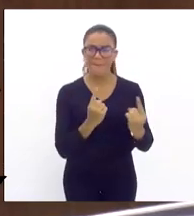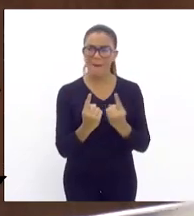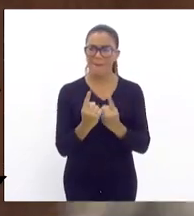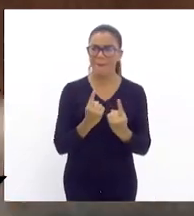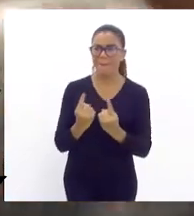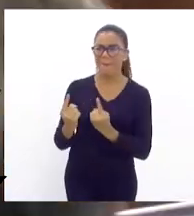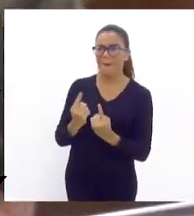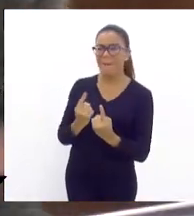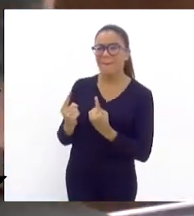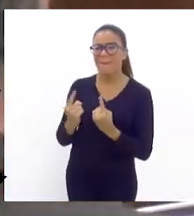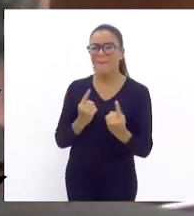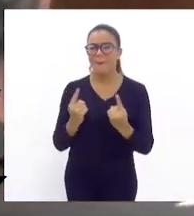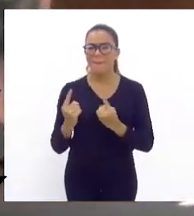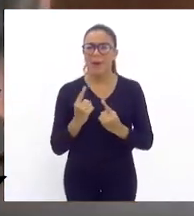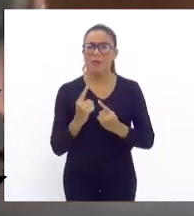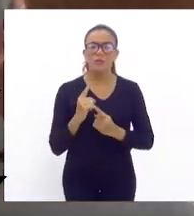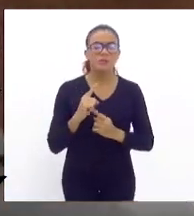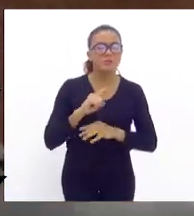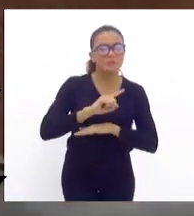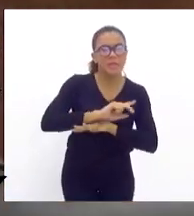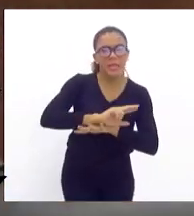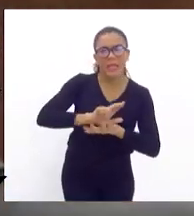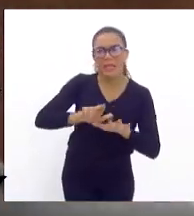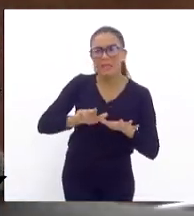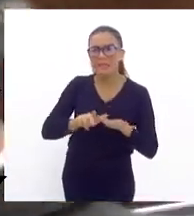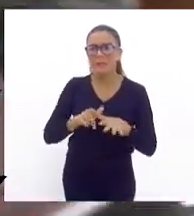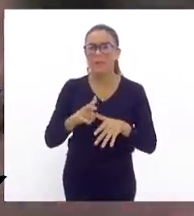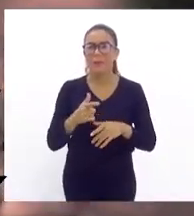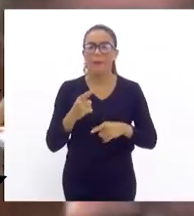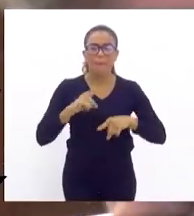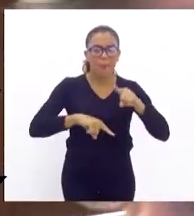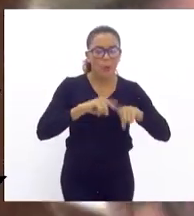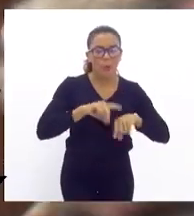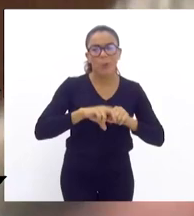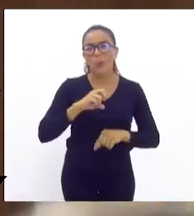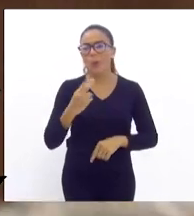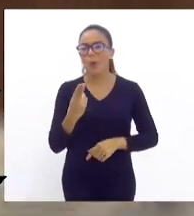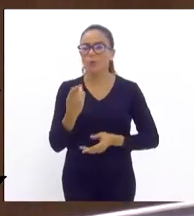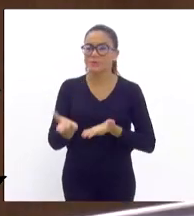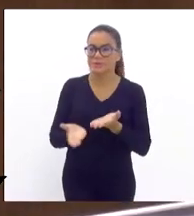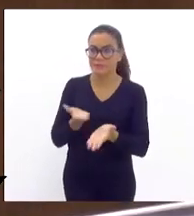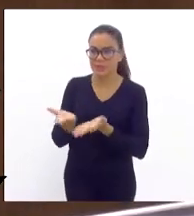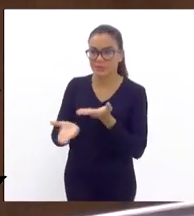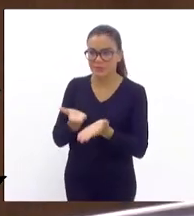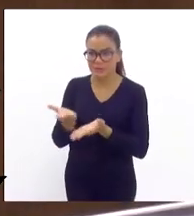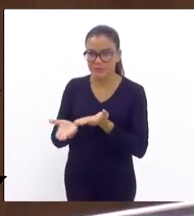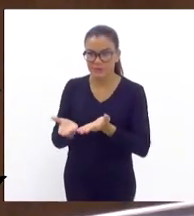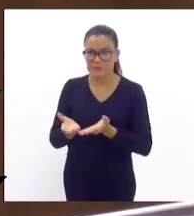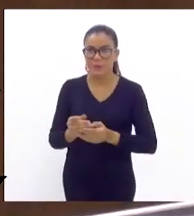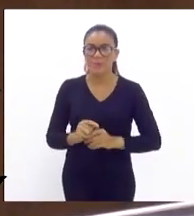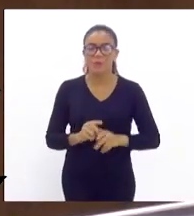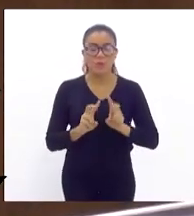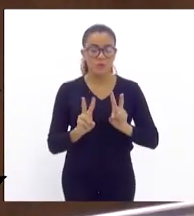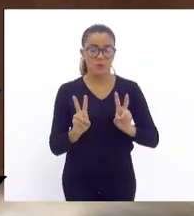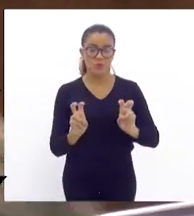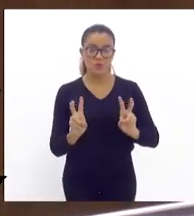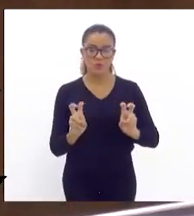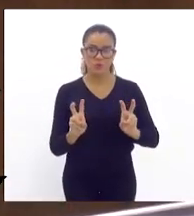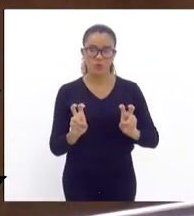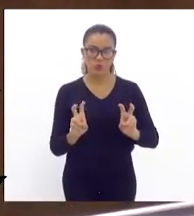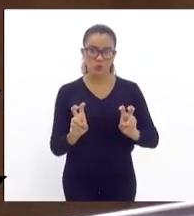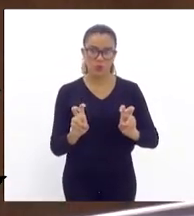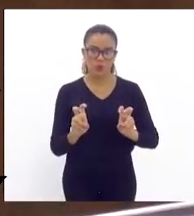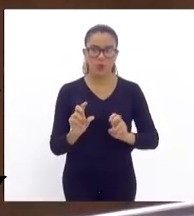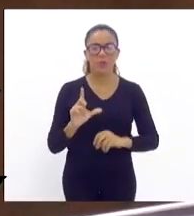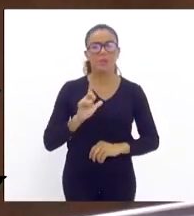relação a todas as relações, seja ela de produto ou serviço. Em relação ao assunto aqui pertinente, nós